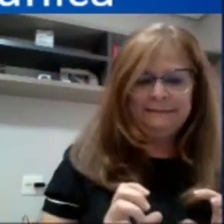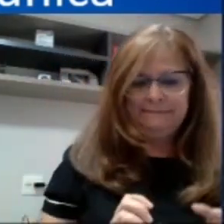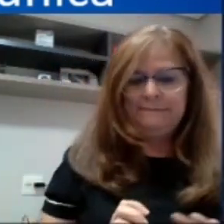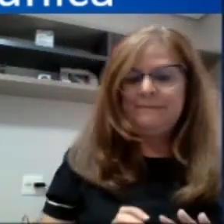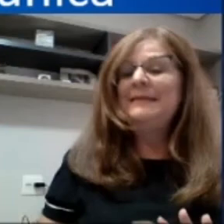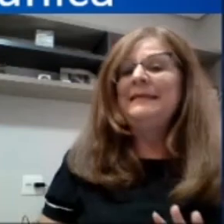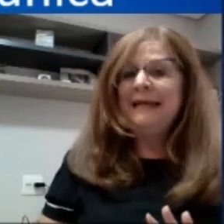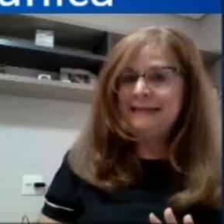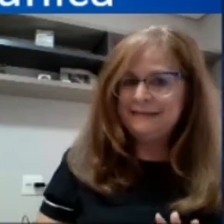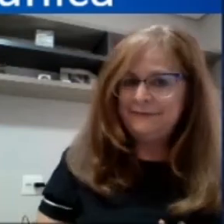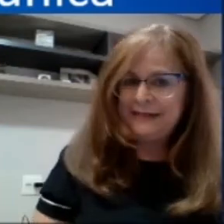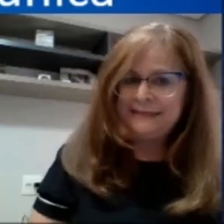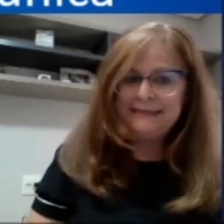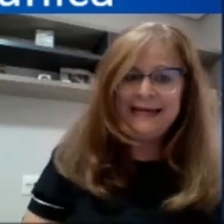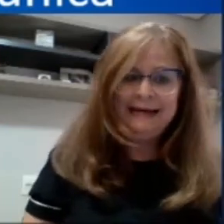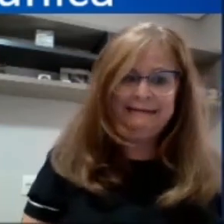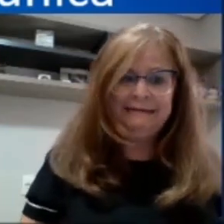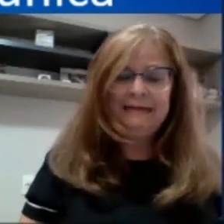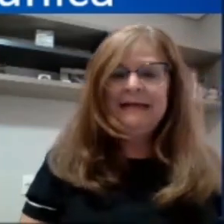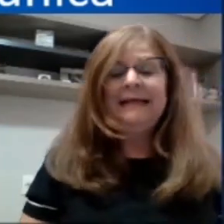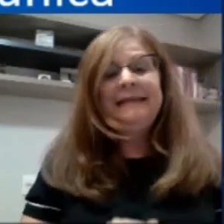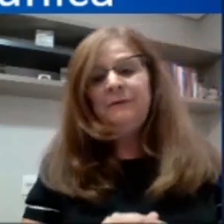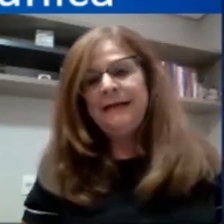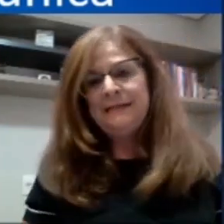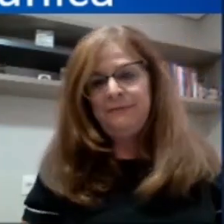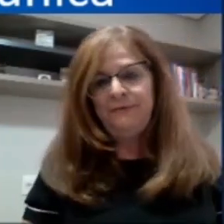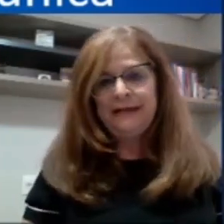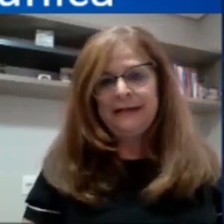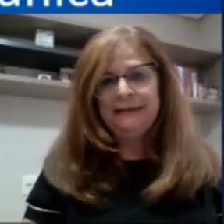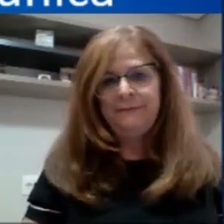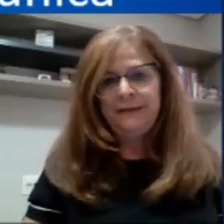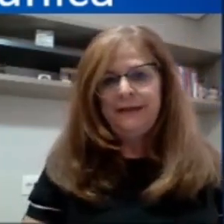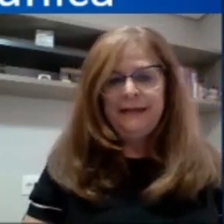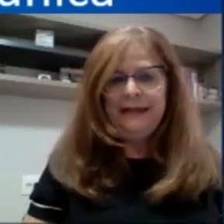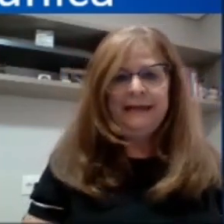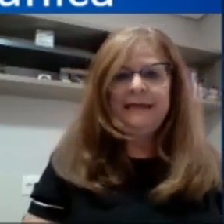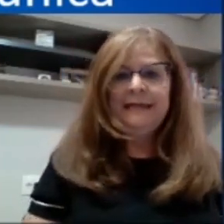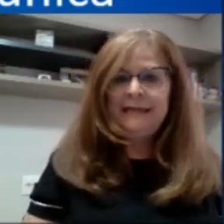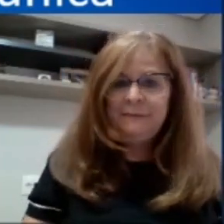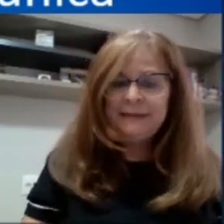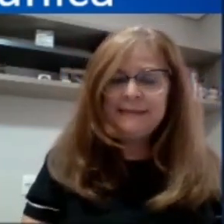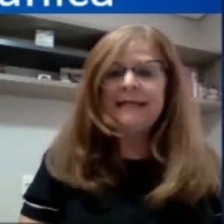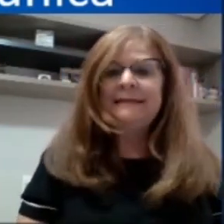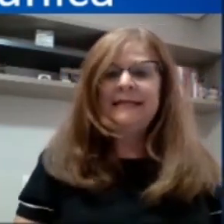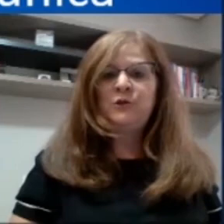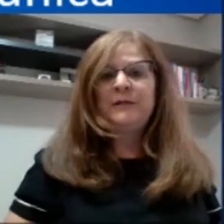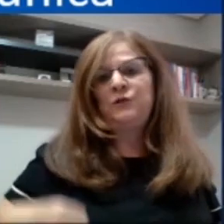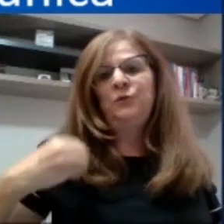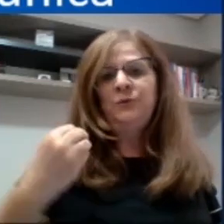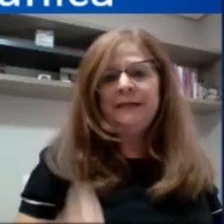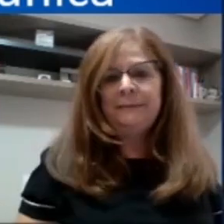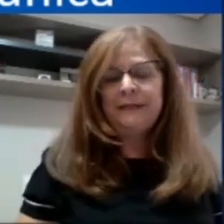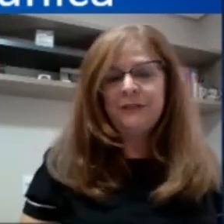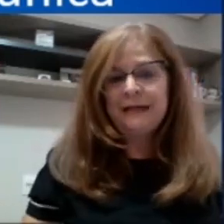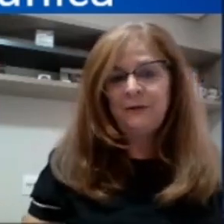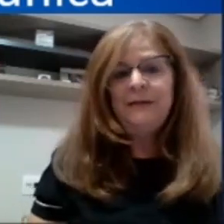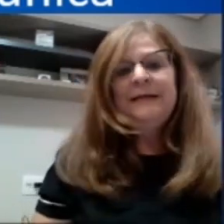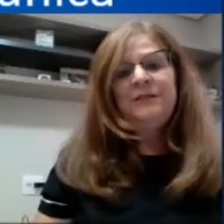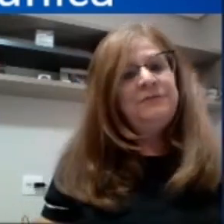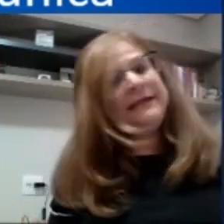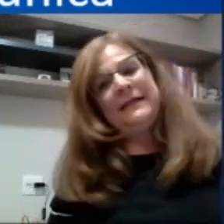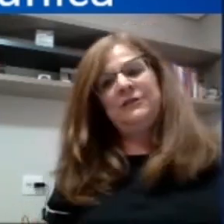simplificada. Essa frase está errada, ela não é simplificada. É que em Libras ela tem sua estrutura